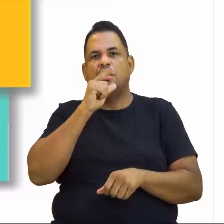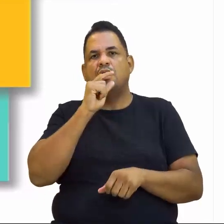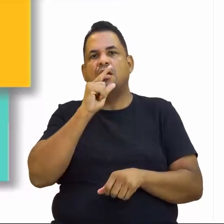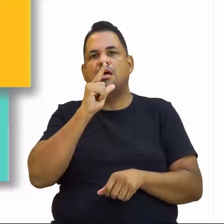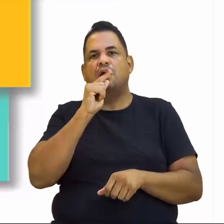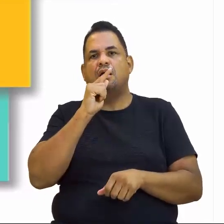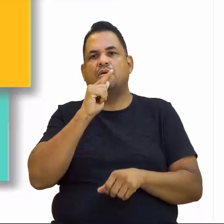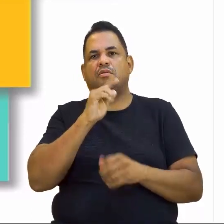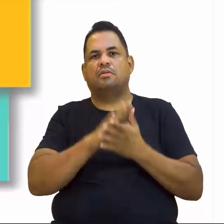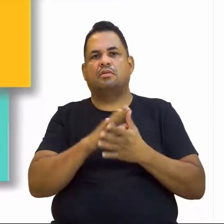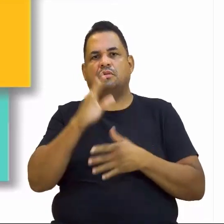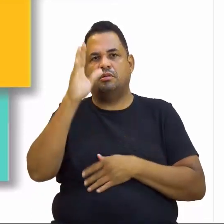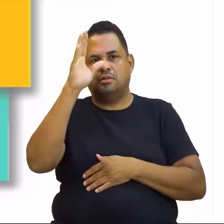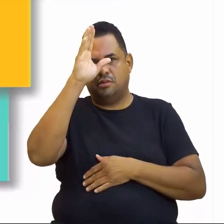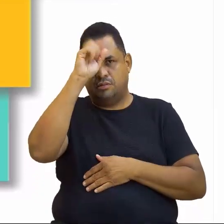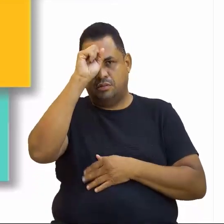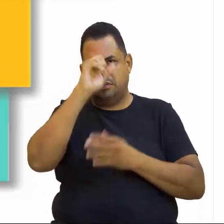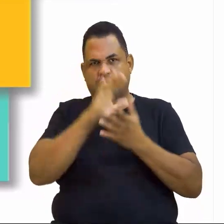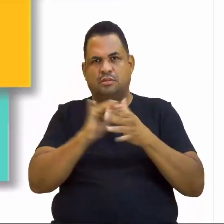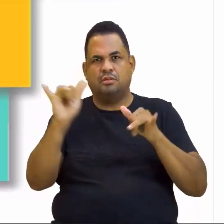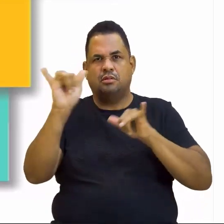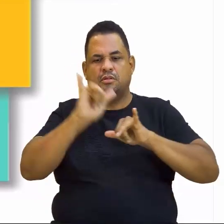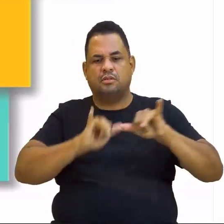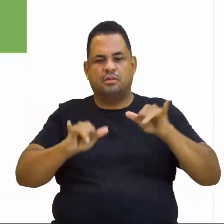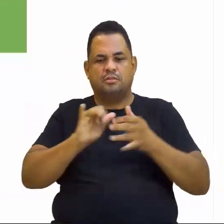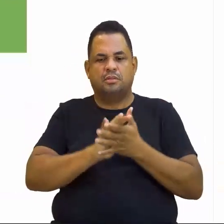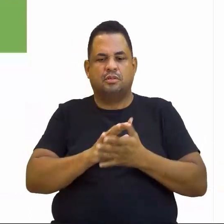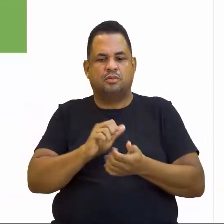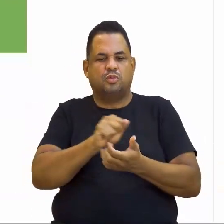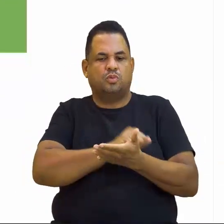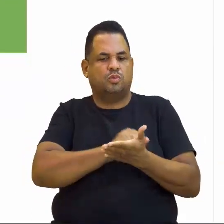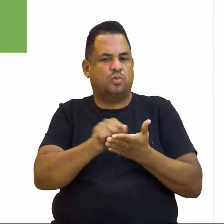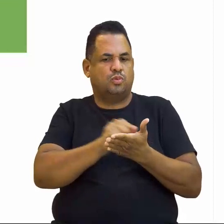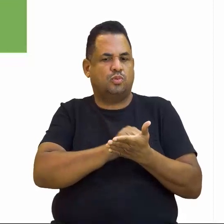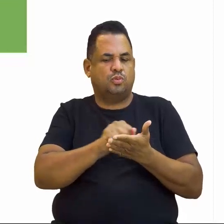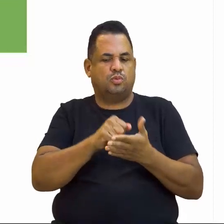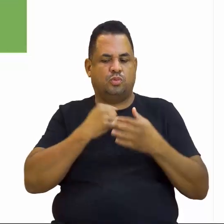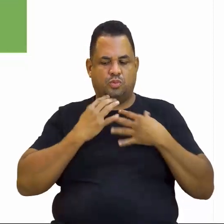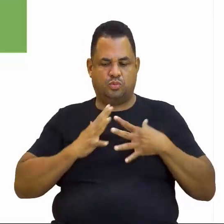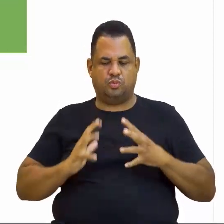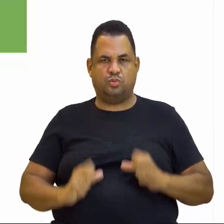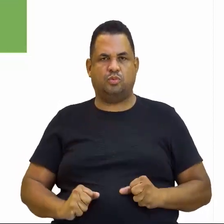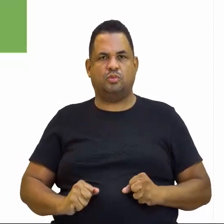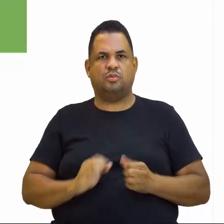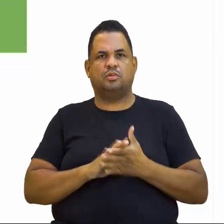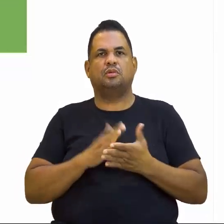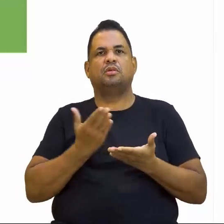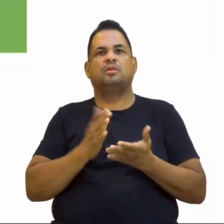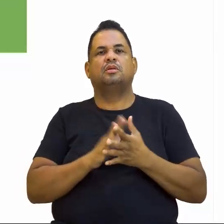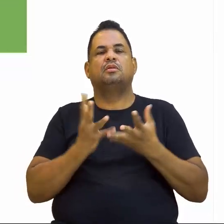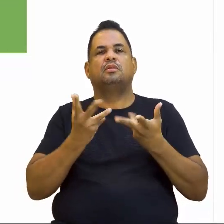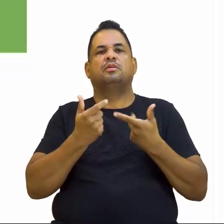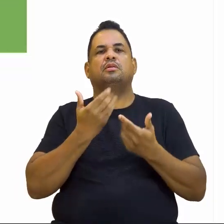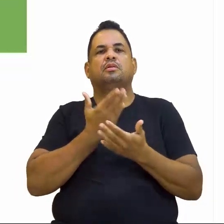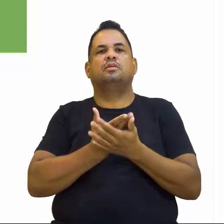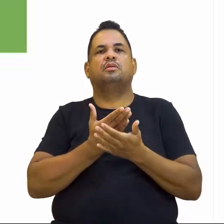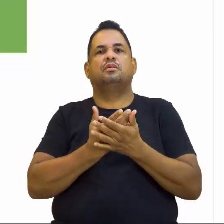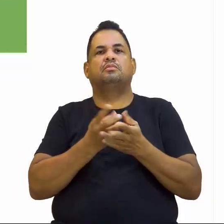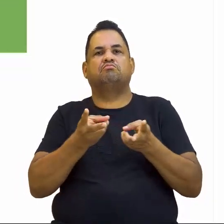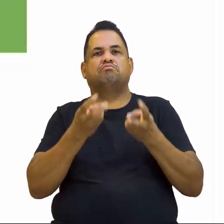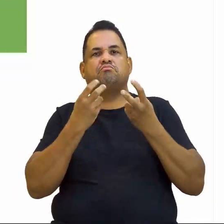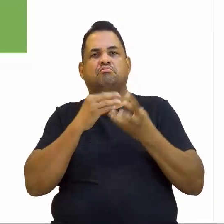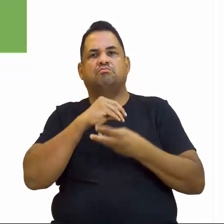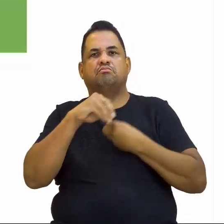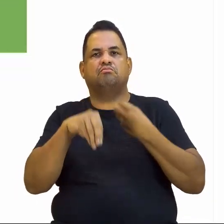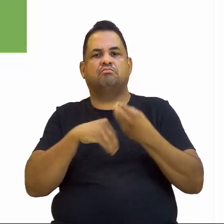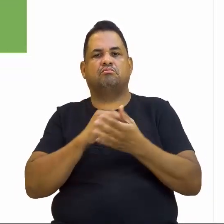e aprender sobre a química dos sabões. Como habilidade na aula de hoje, nós temos identificar